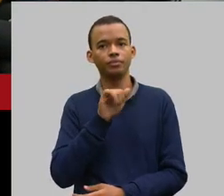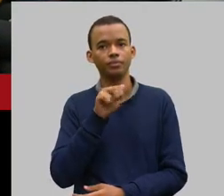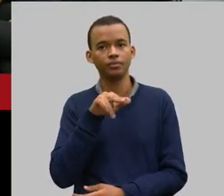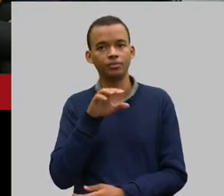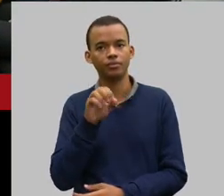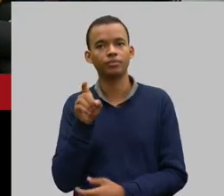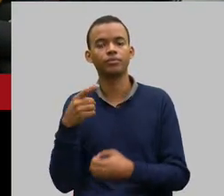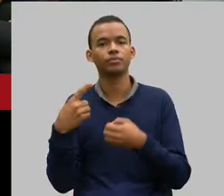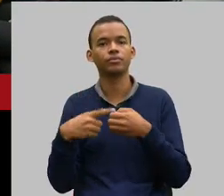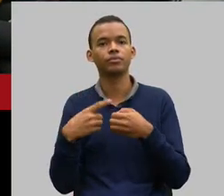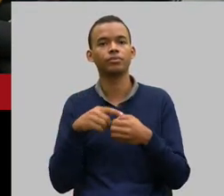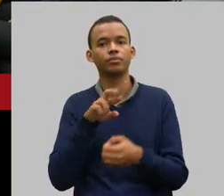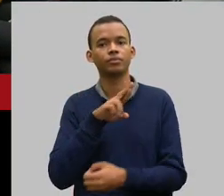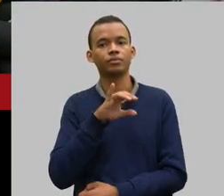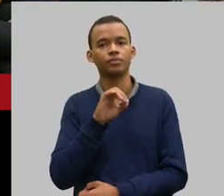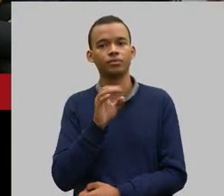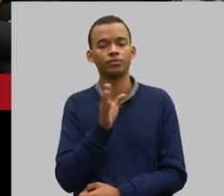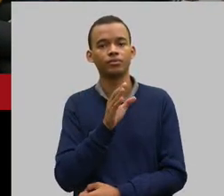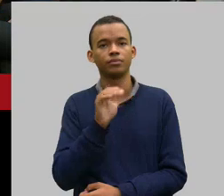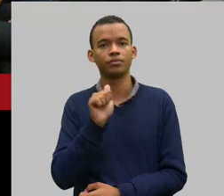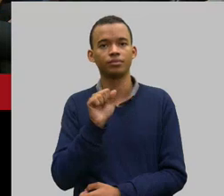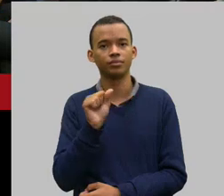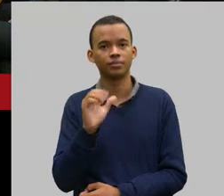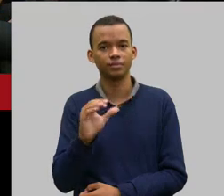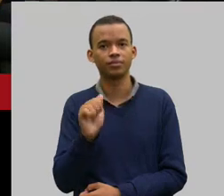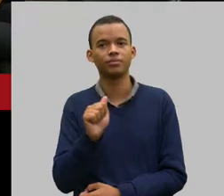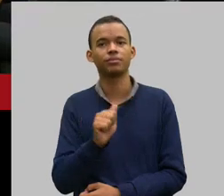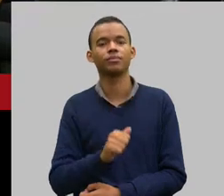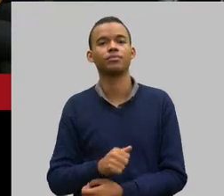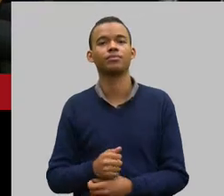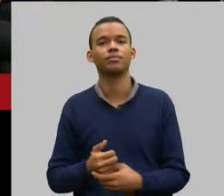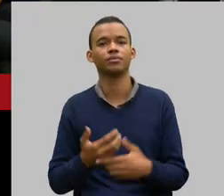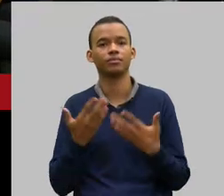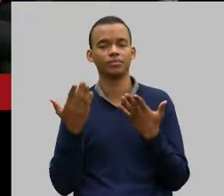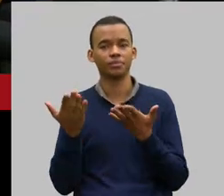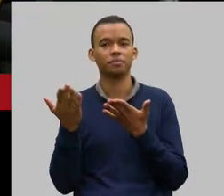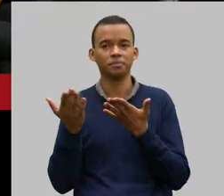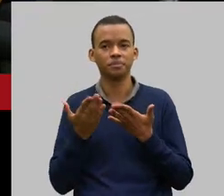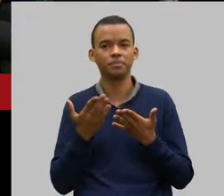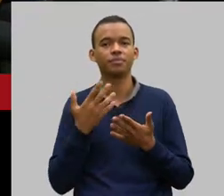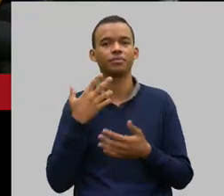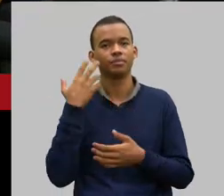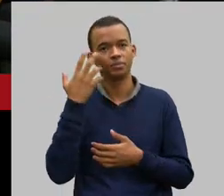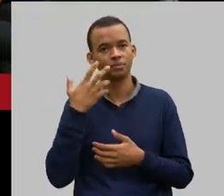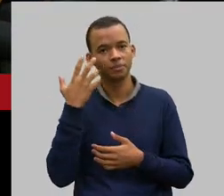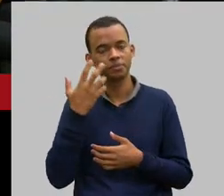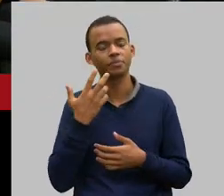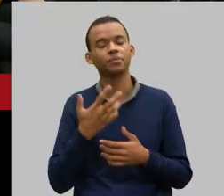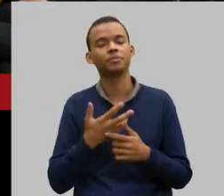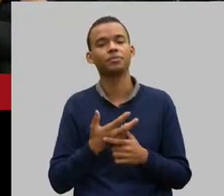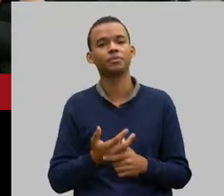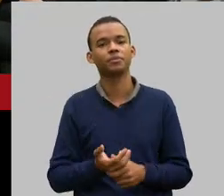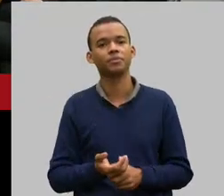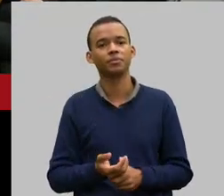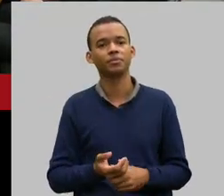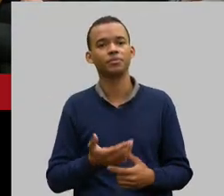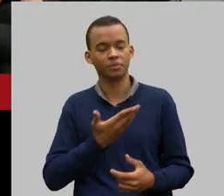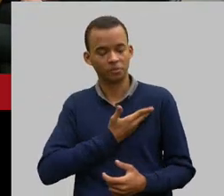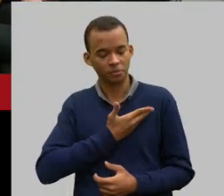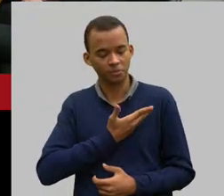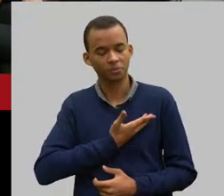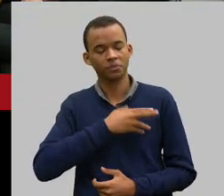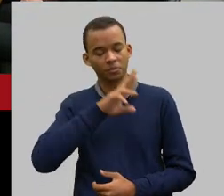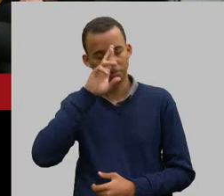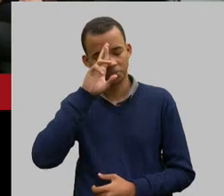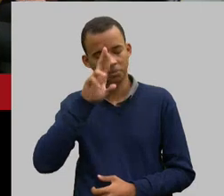linguista do Brasil né então com a palavra é nosso grande amigo no grande líder Adriano